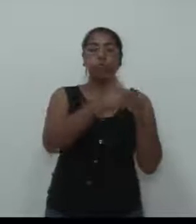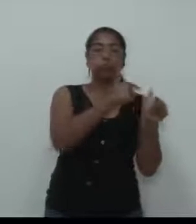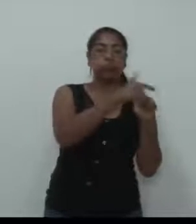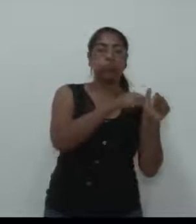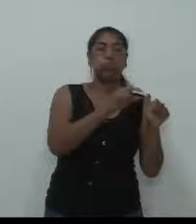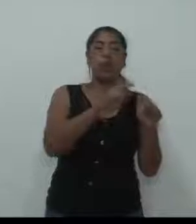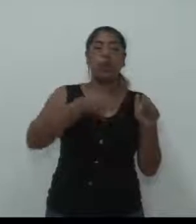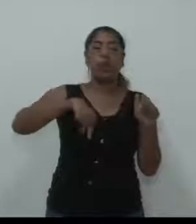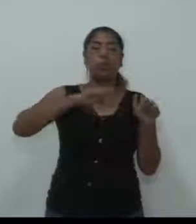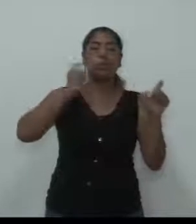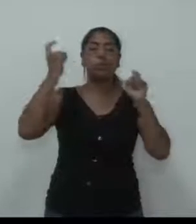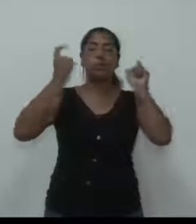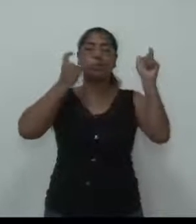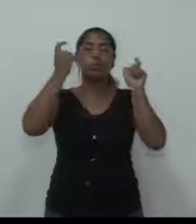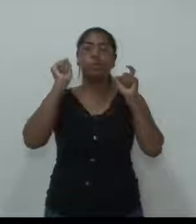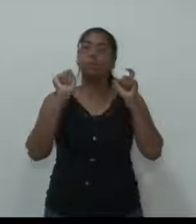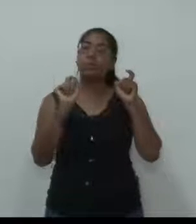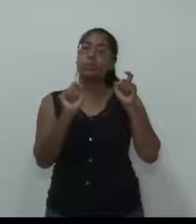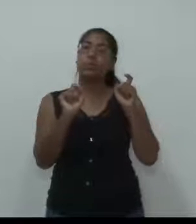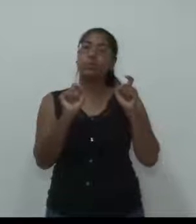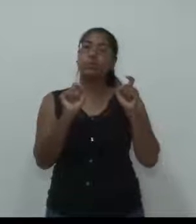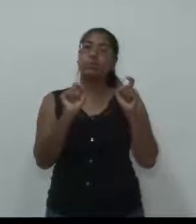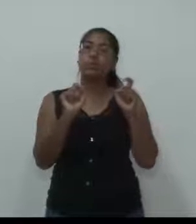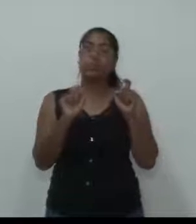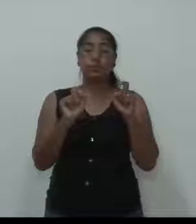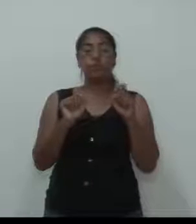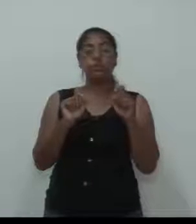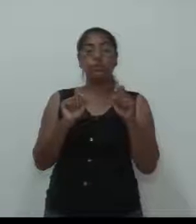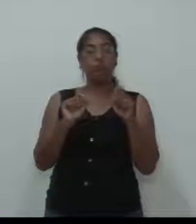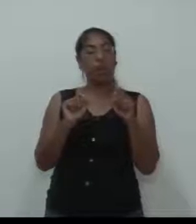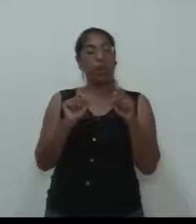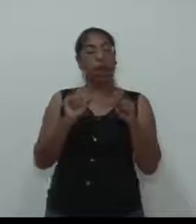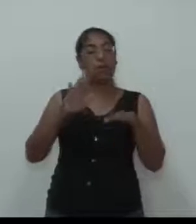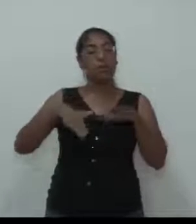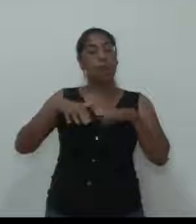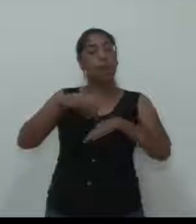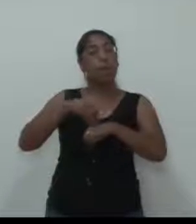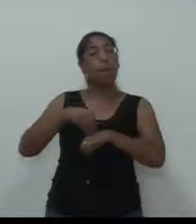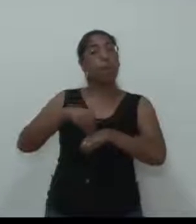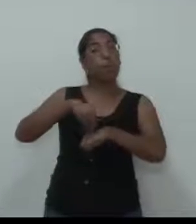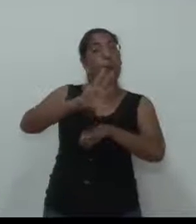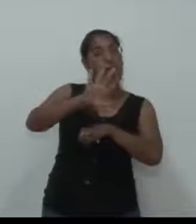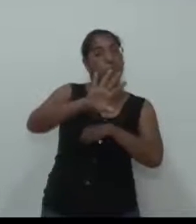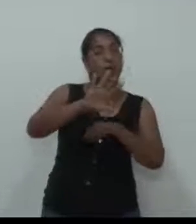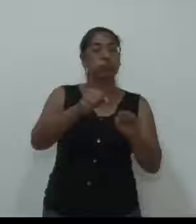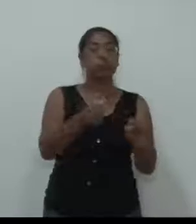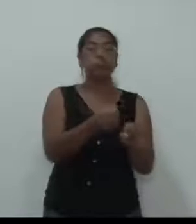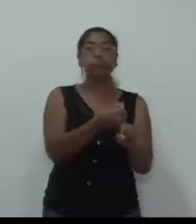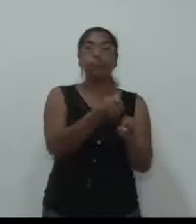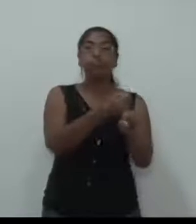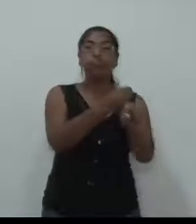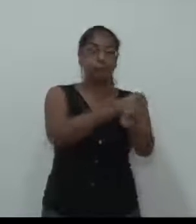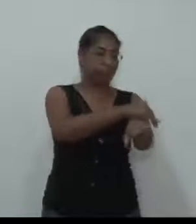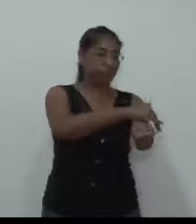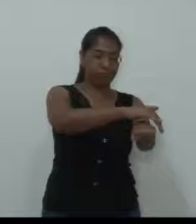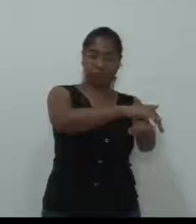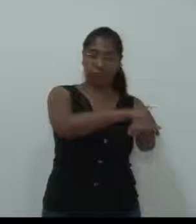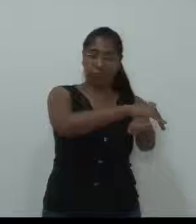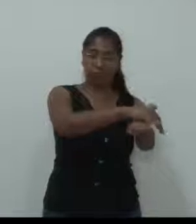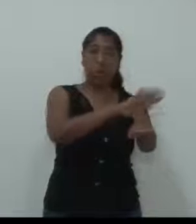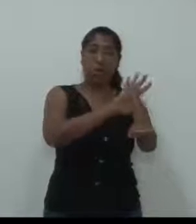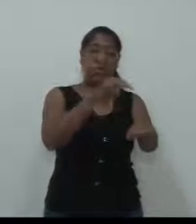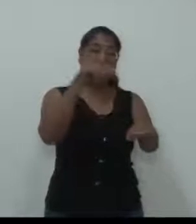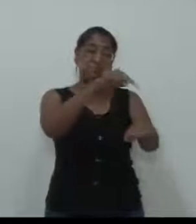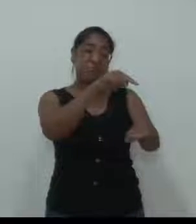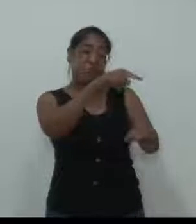quando a gente tem uma proposta de uma possível via, talvez, de um local que não tem nenhuma movimentação e que não nos